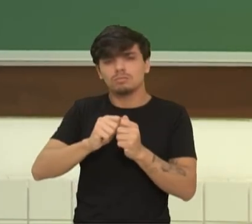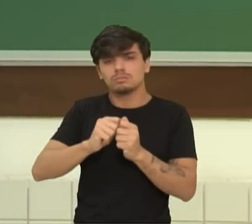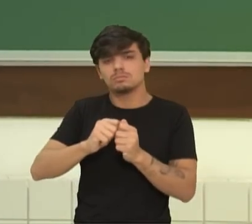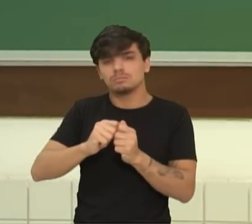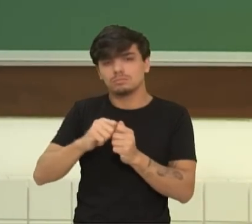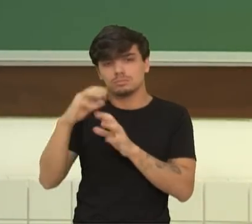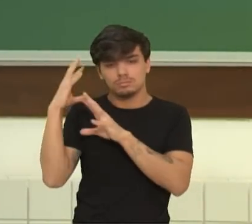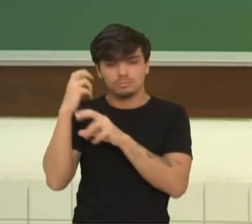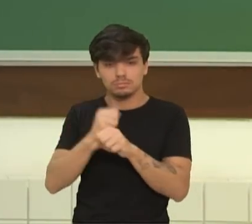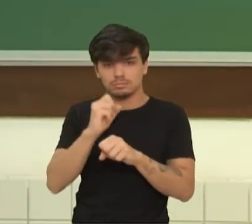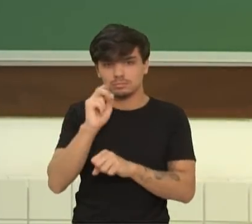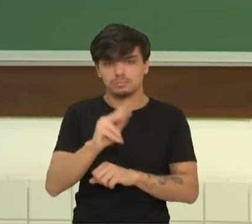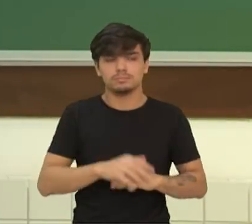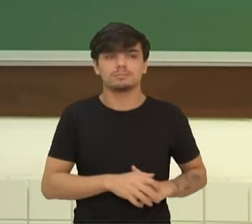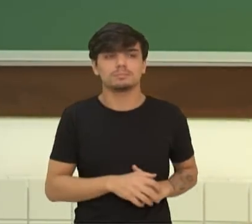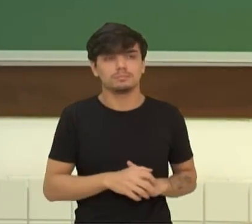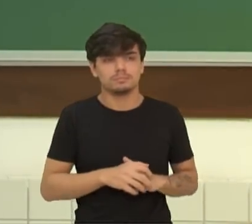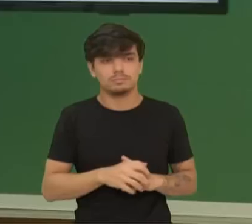conteúdo.